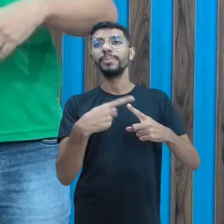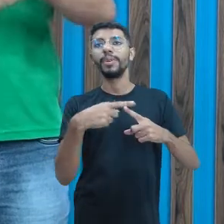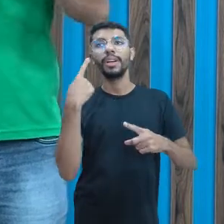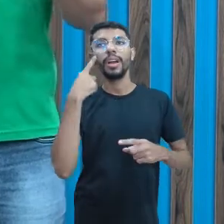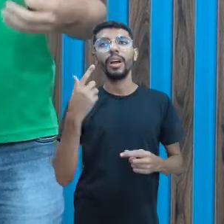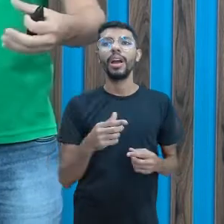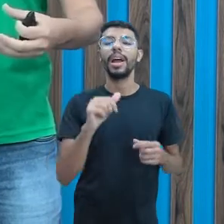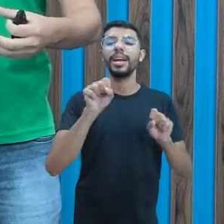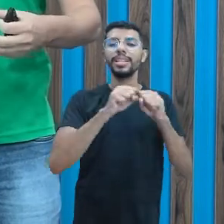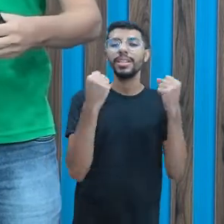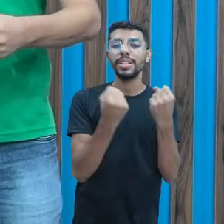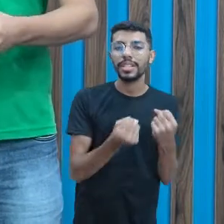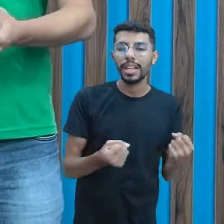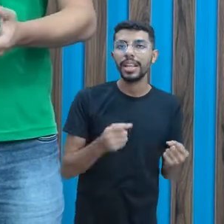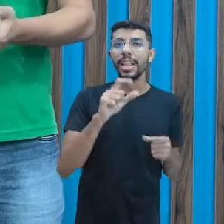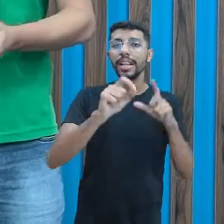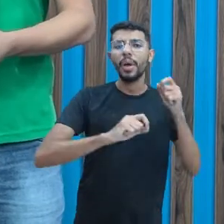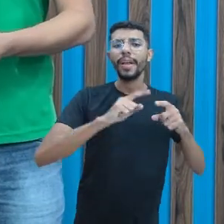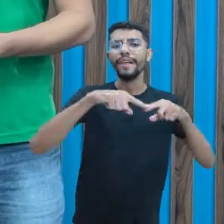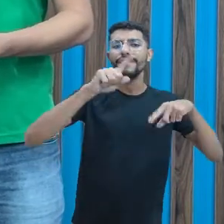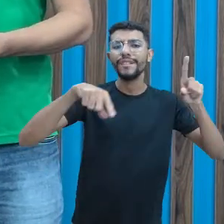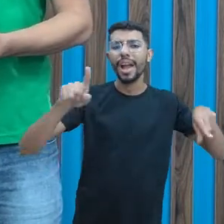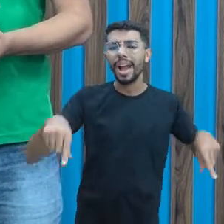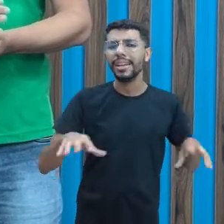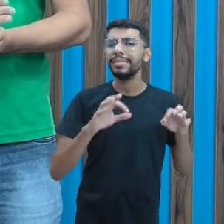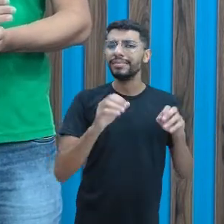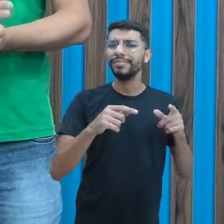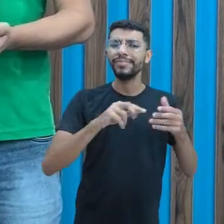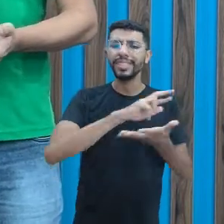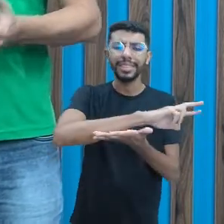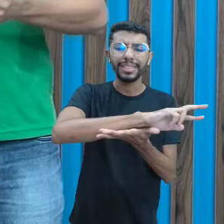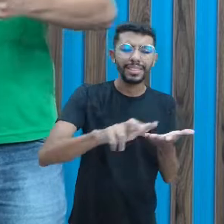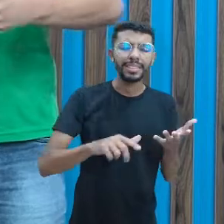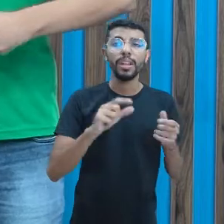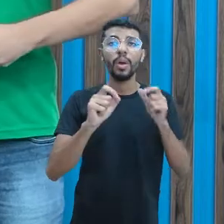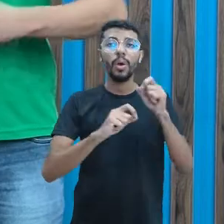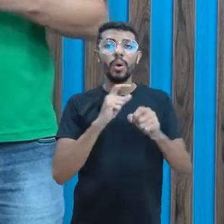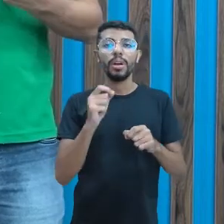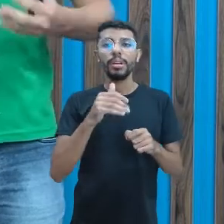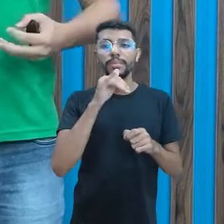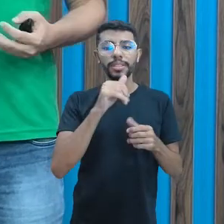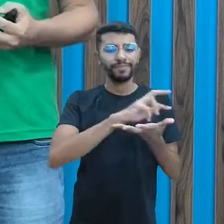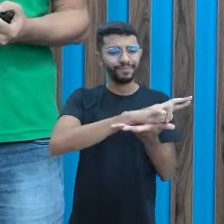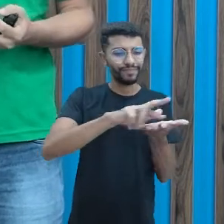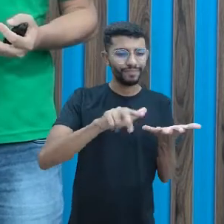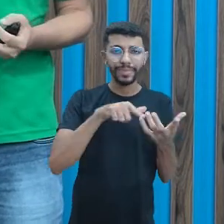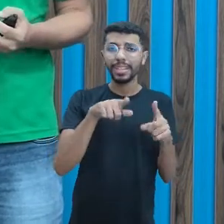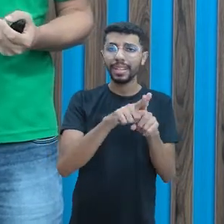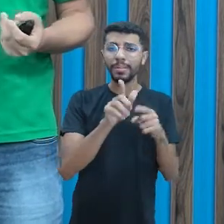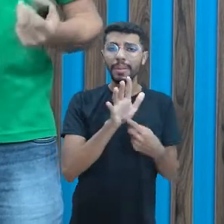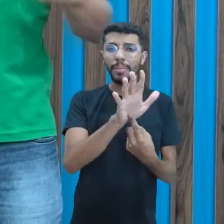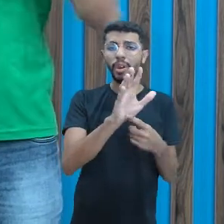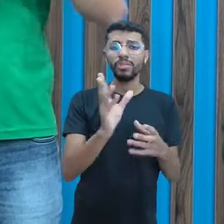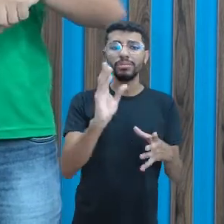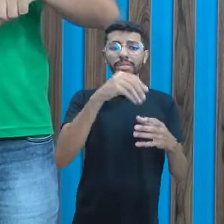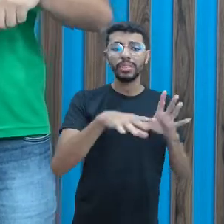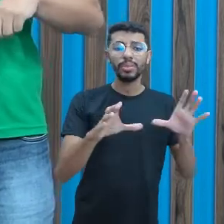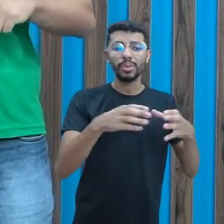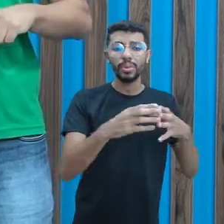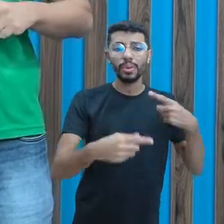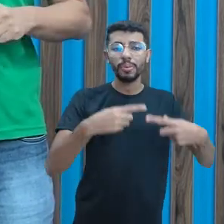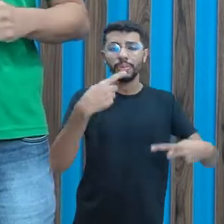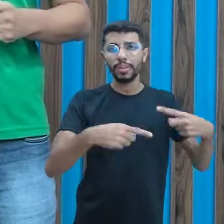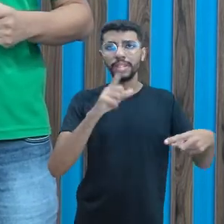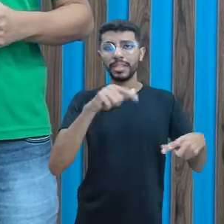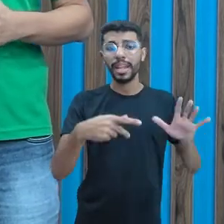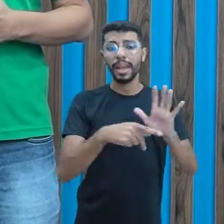diversa, a sociedade ela é heterogênea, e que essa heterogeneidade ela se apresenta também através dos partidos políticos. É um aspecto